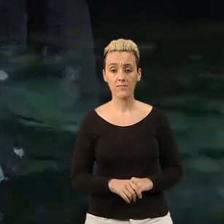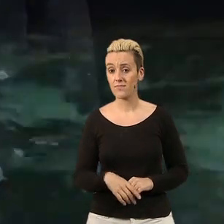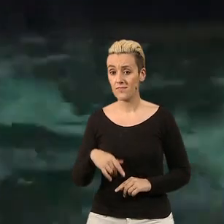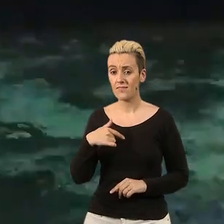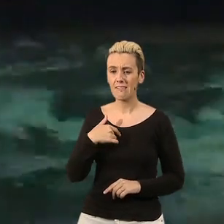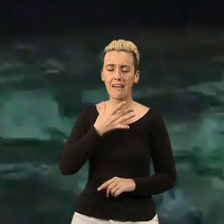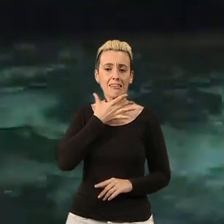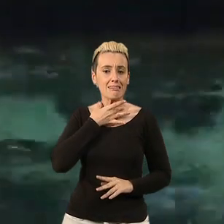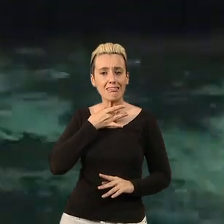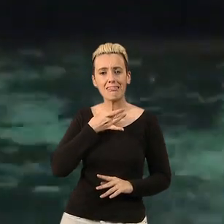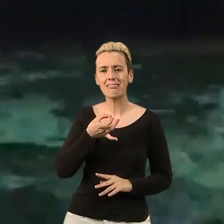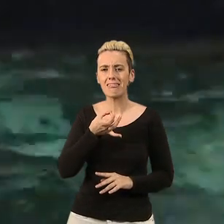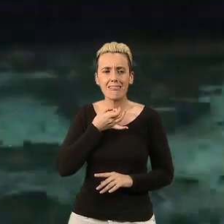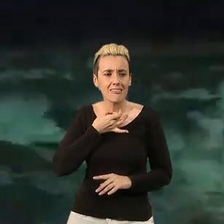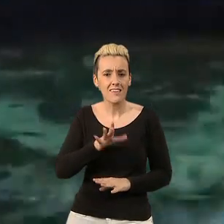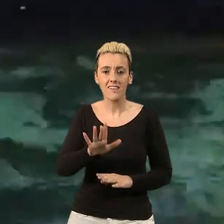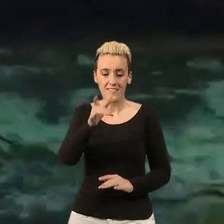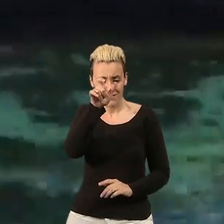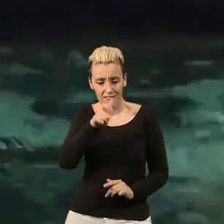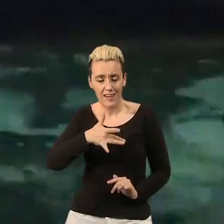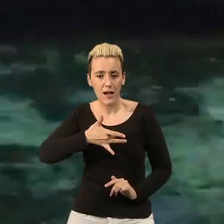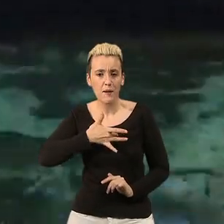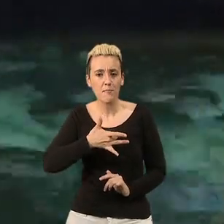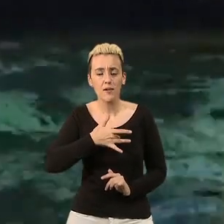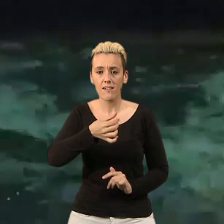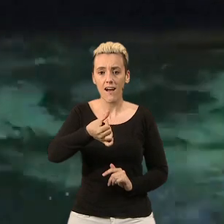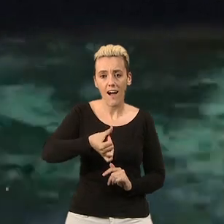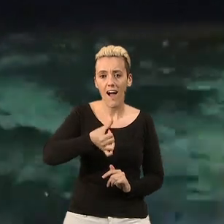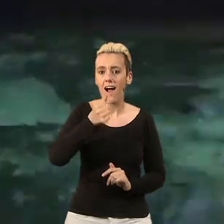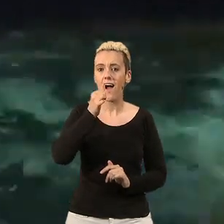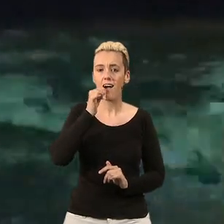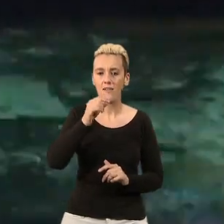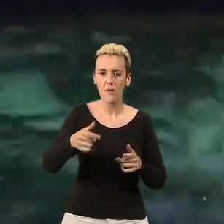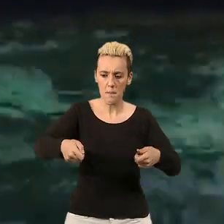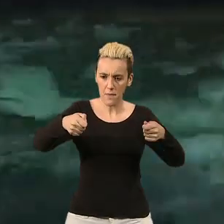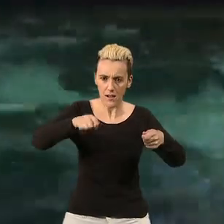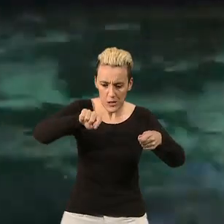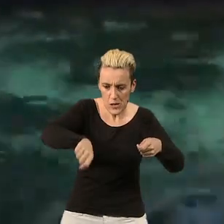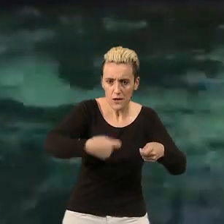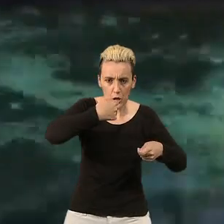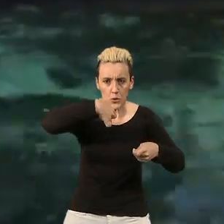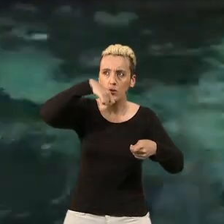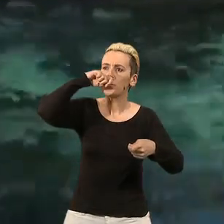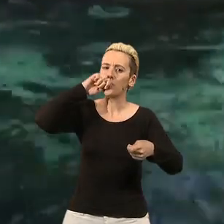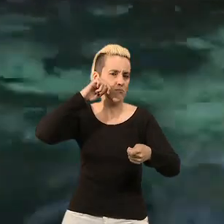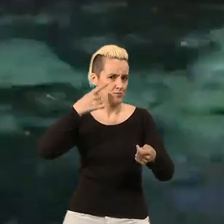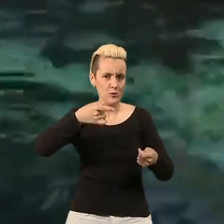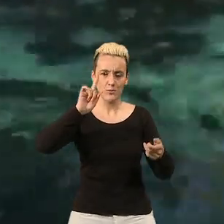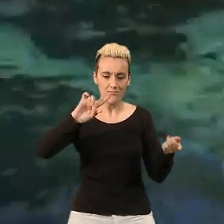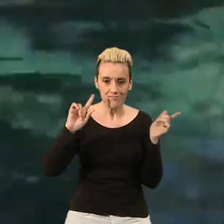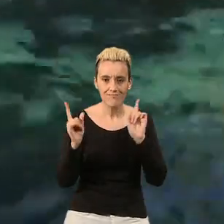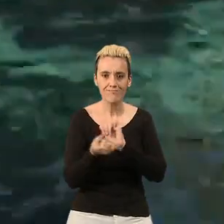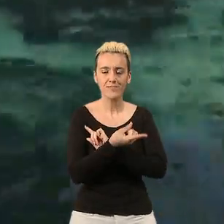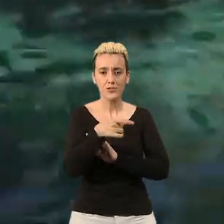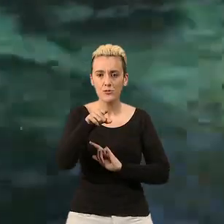Tenho sede, amor da mágoa, não me deixes pela panela. Dá-me pela tua